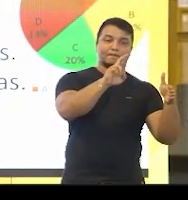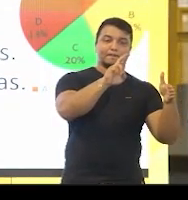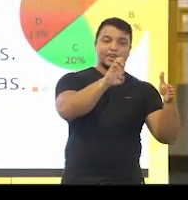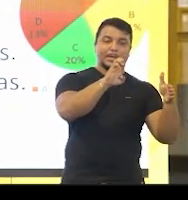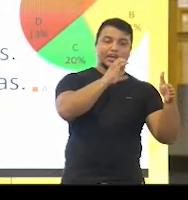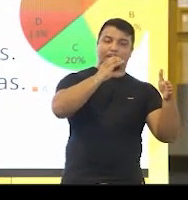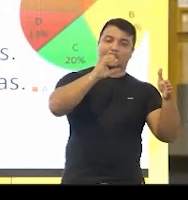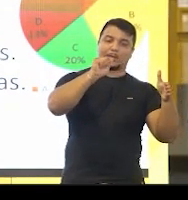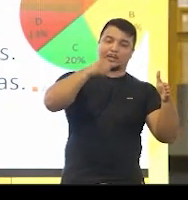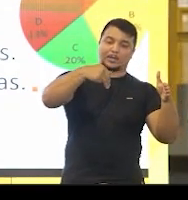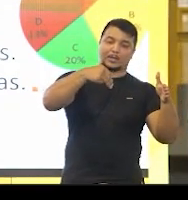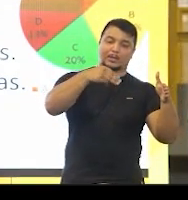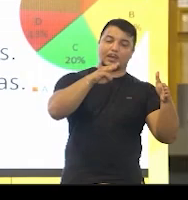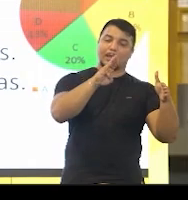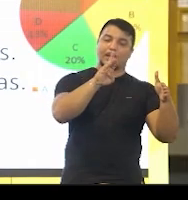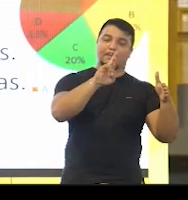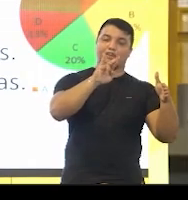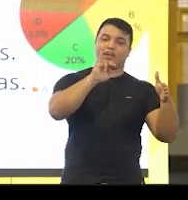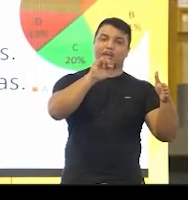pré-cambriana.